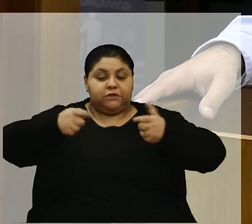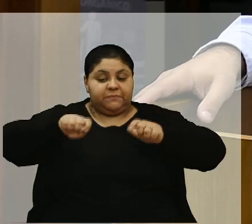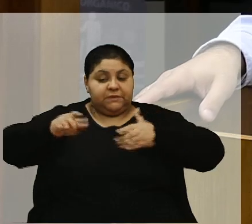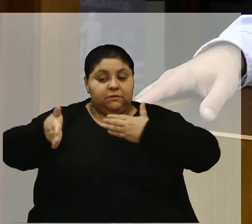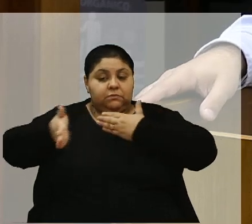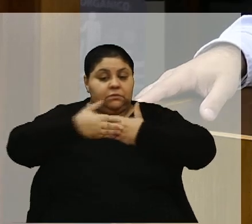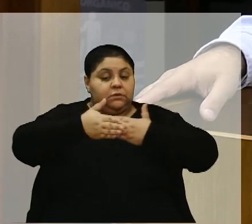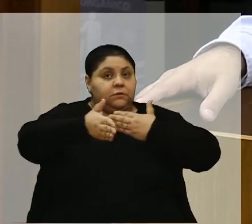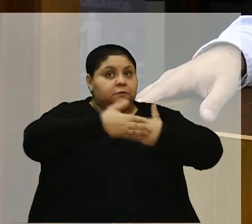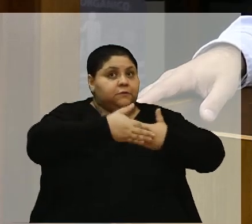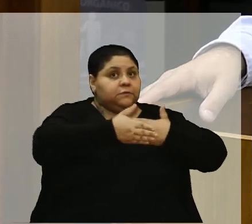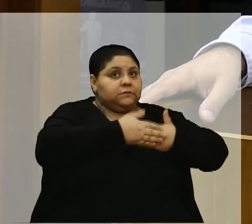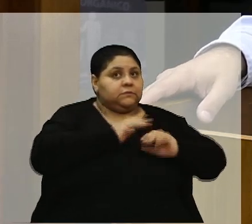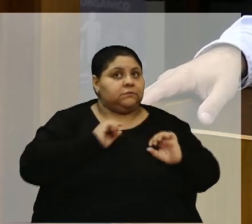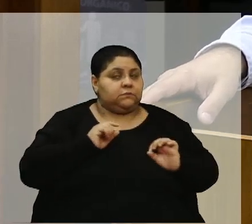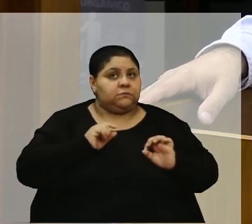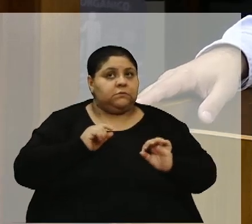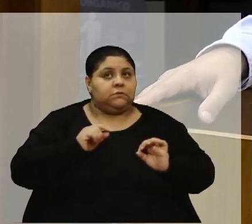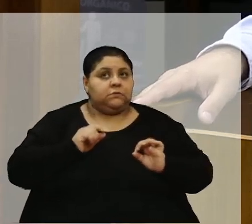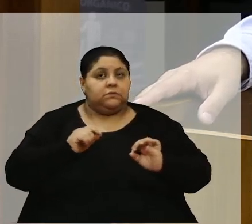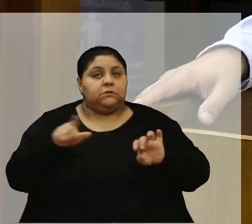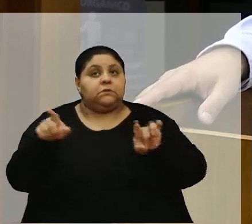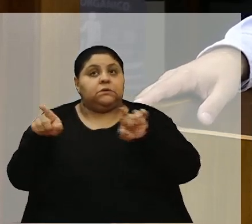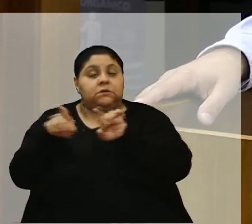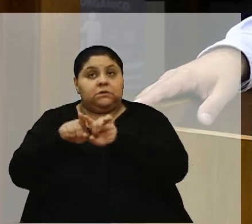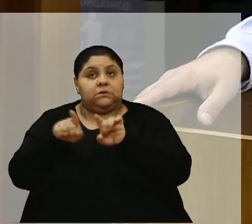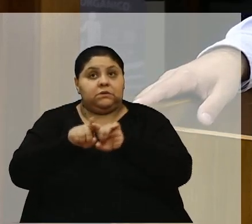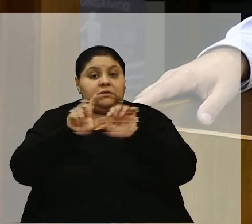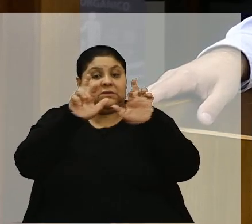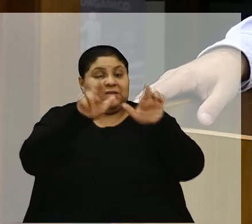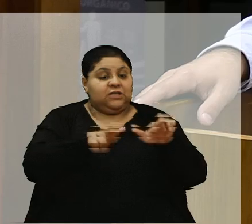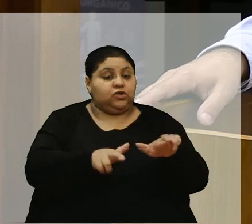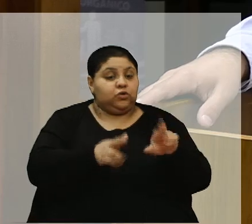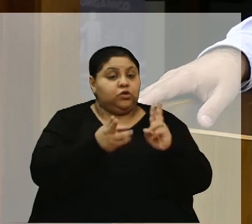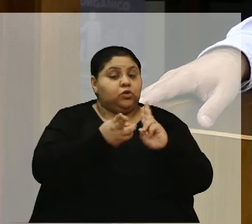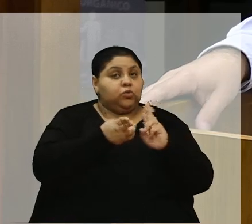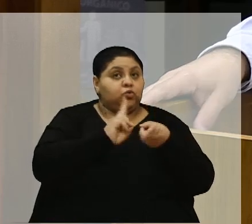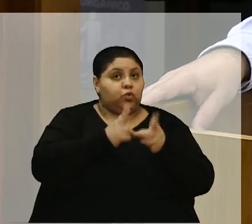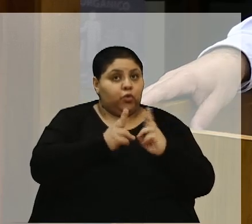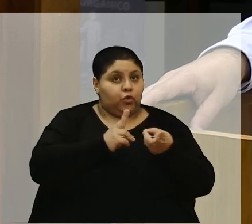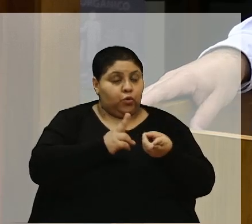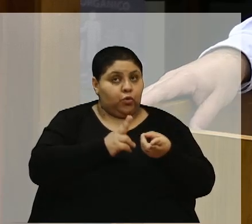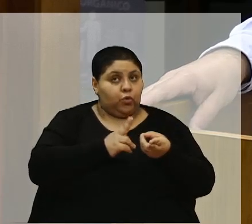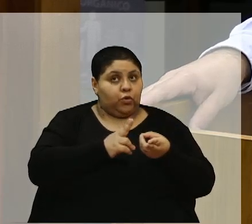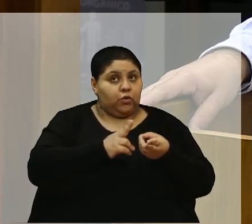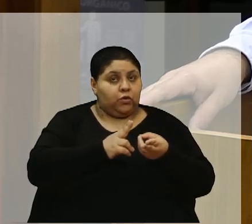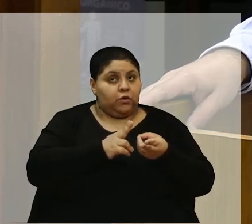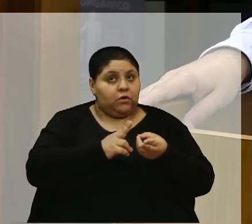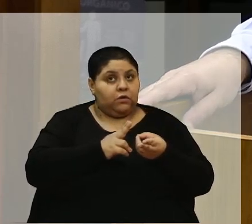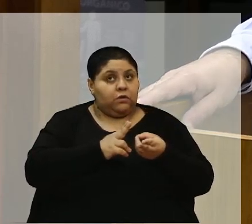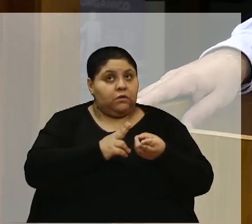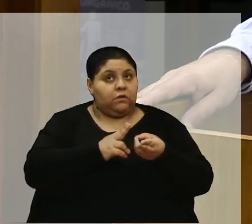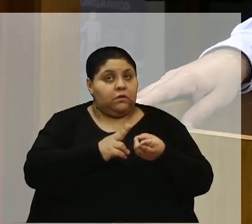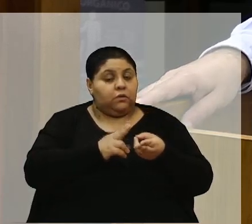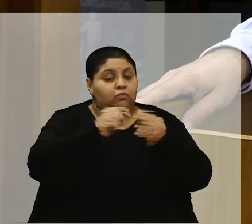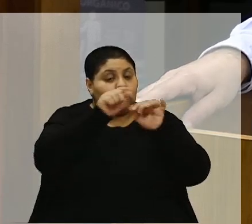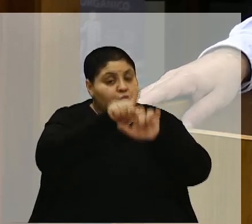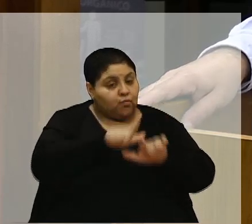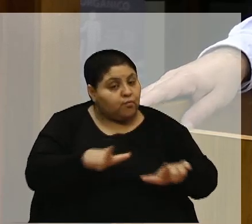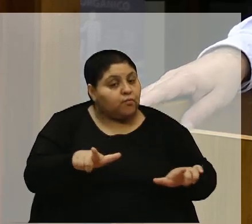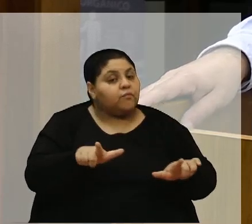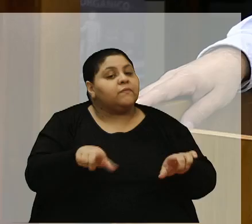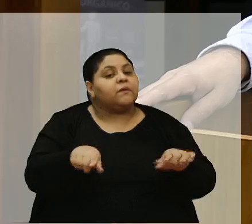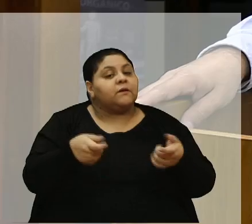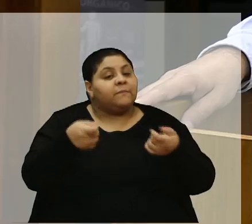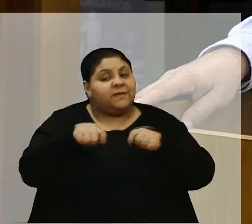intervenção. Ao mesmo tempo, nas regiões urbanas, além do desassoreamento, precisa se